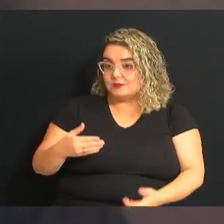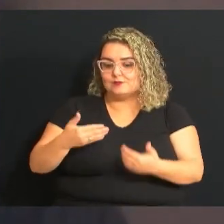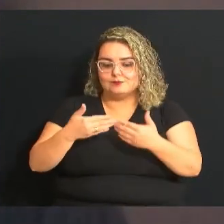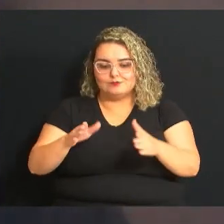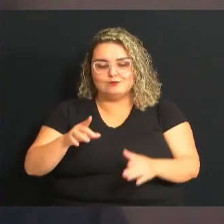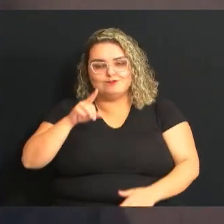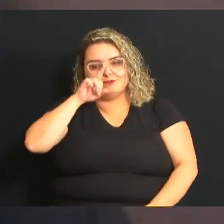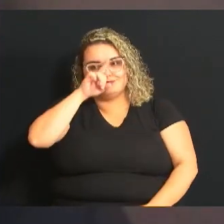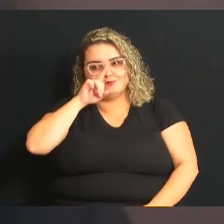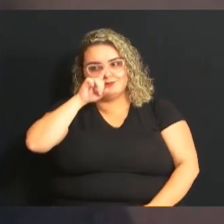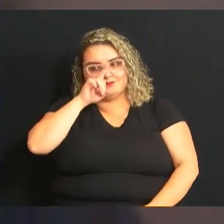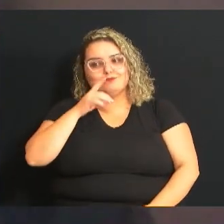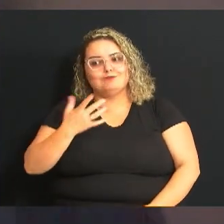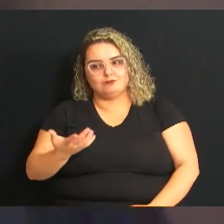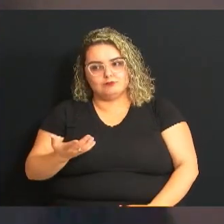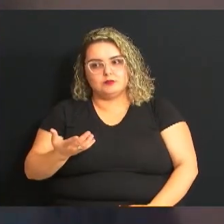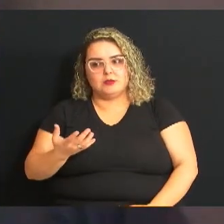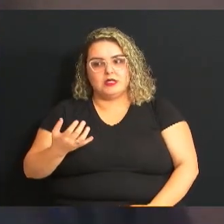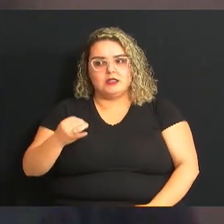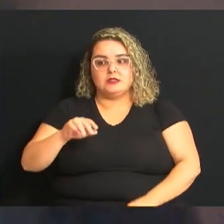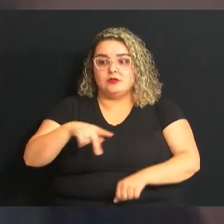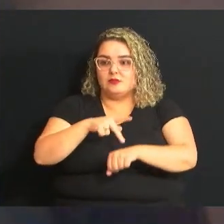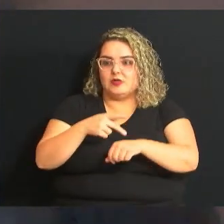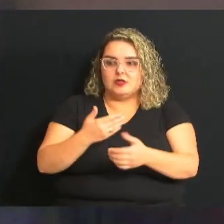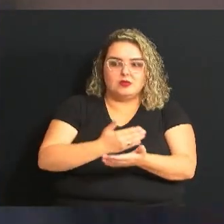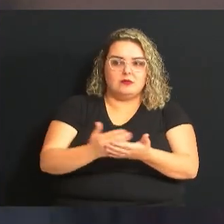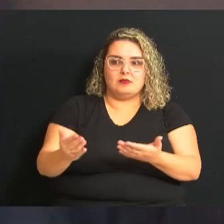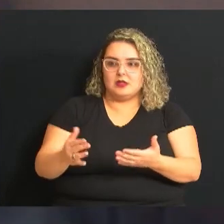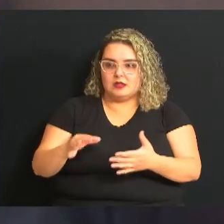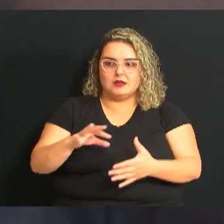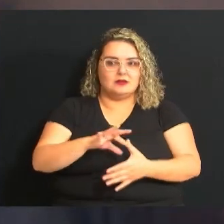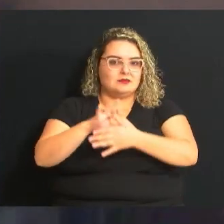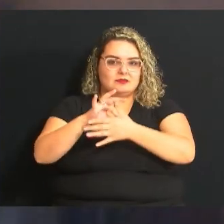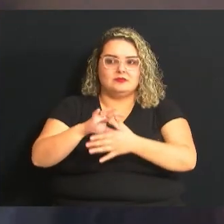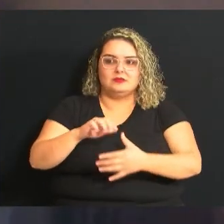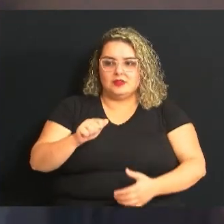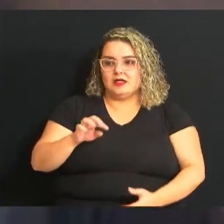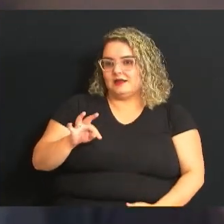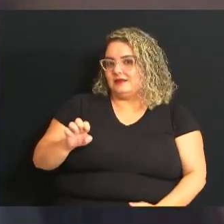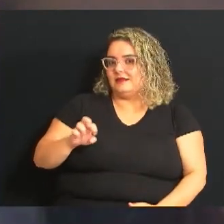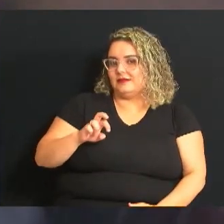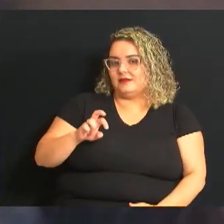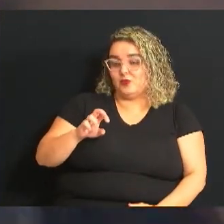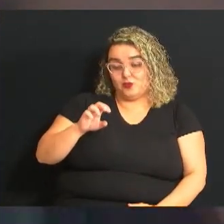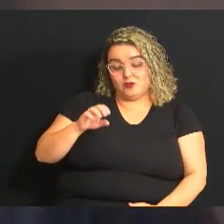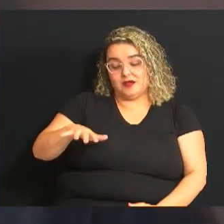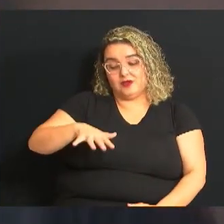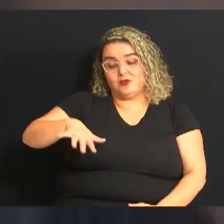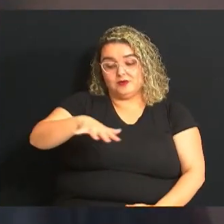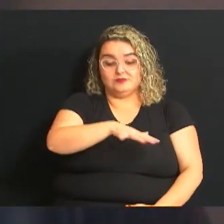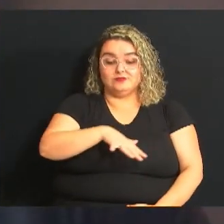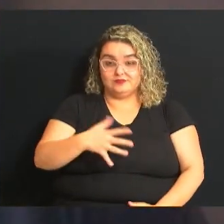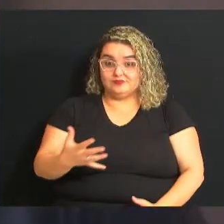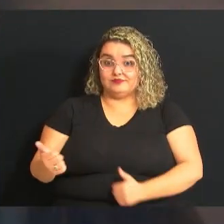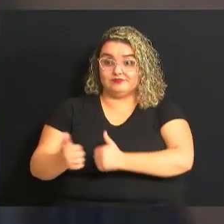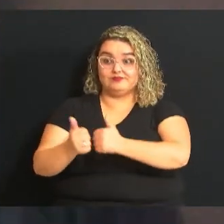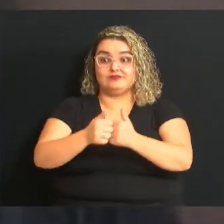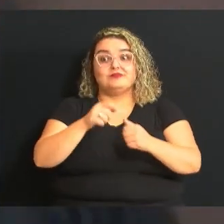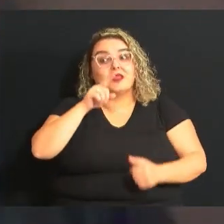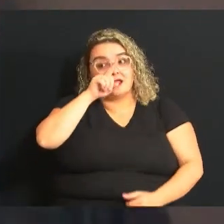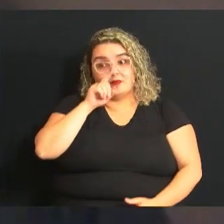Brasil eu acho que a gente pode sim afirmar que de fato é uma guerra, apesar de que a Rússia, quando iniciou o protocolo na Ucrânia, chamou de Operação